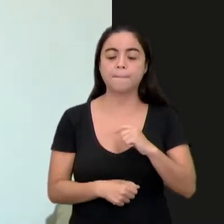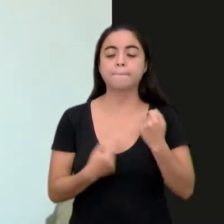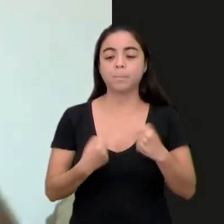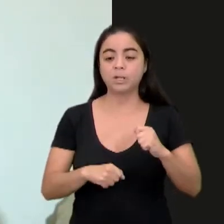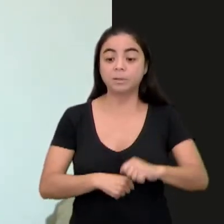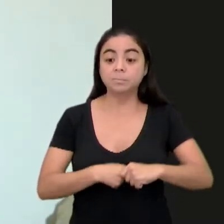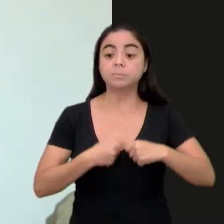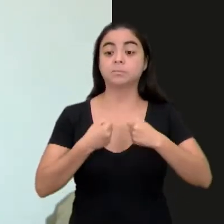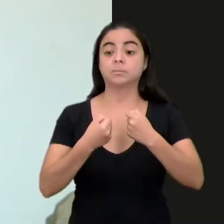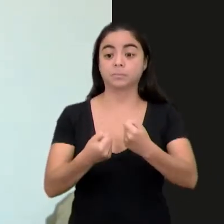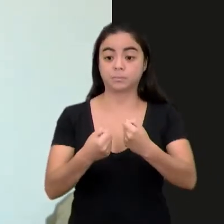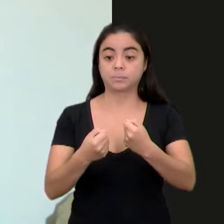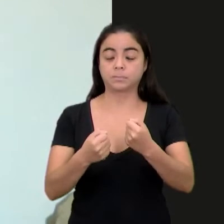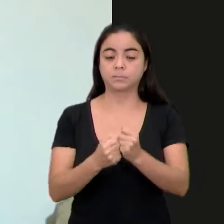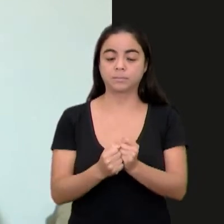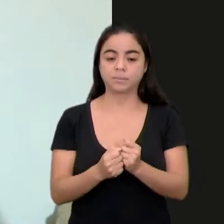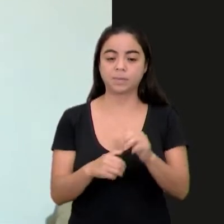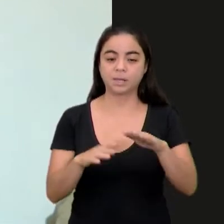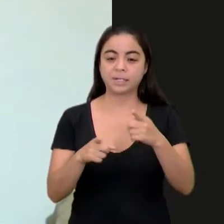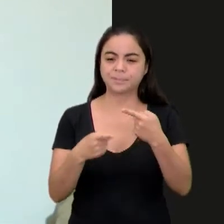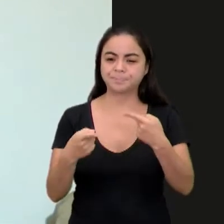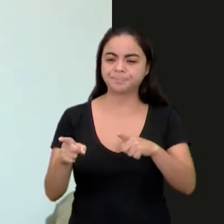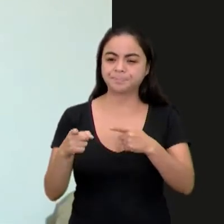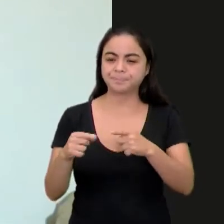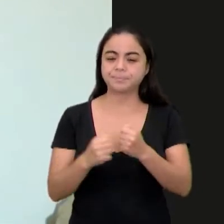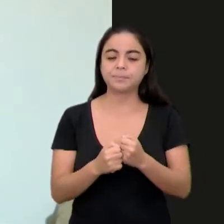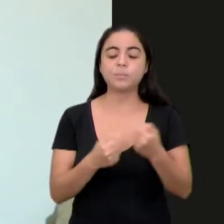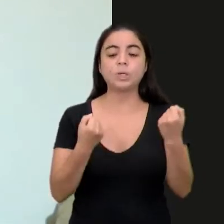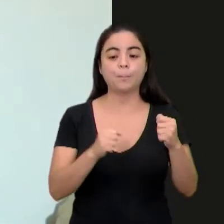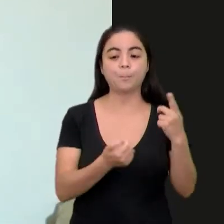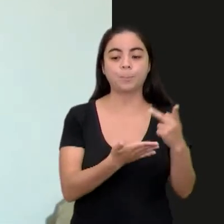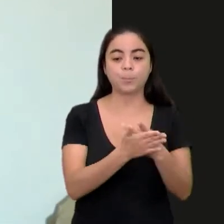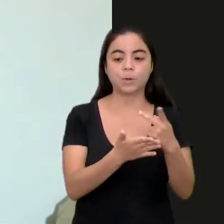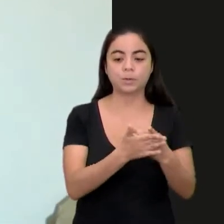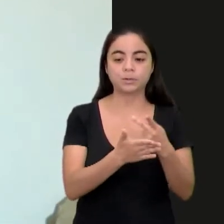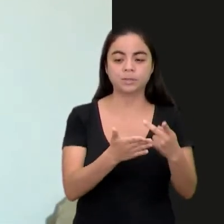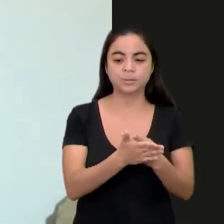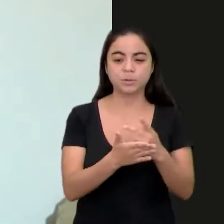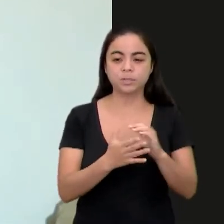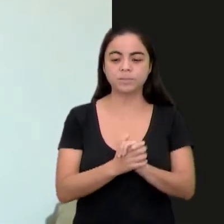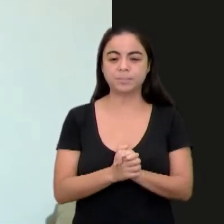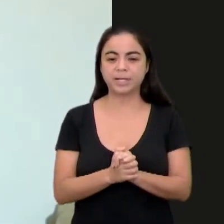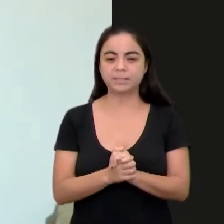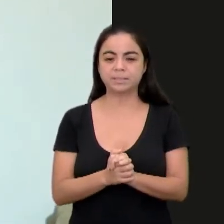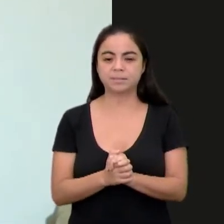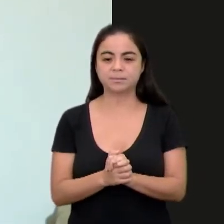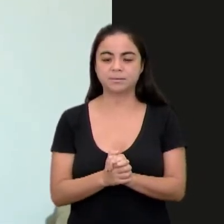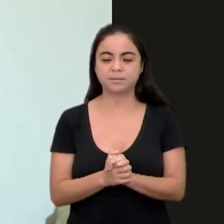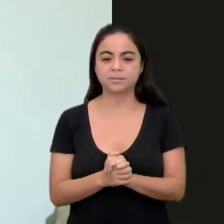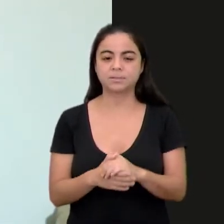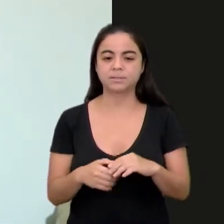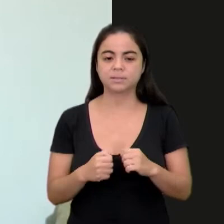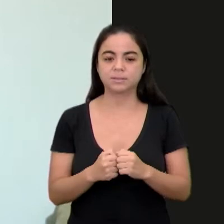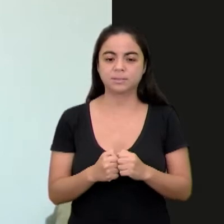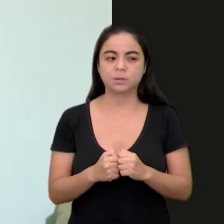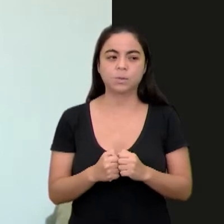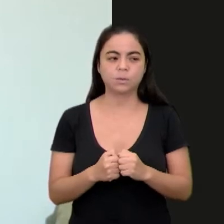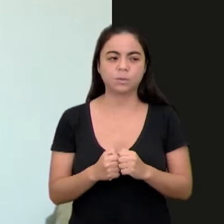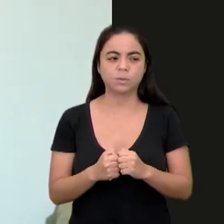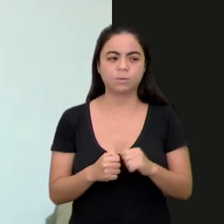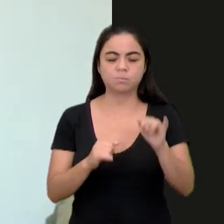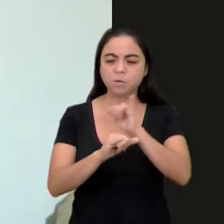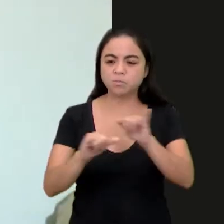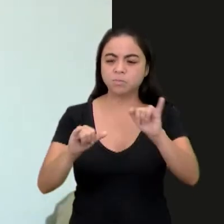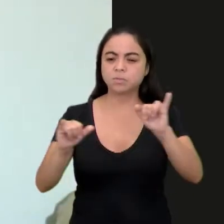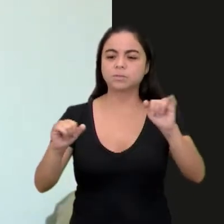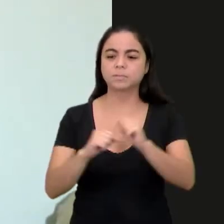essas coisas que podem eventualmente estar erradas, que podem, né, então faz um confronto de forma bem